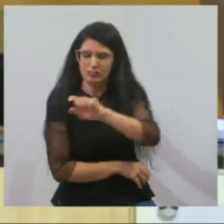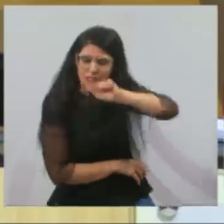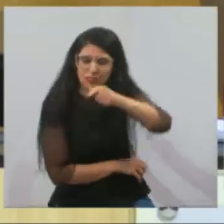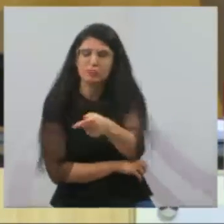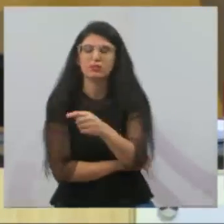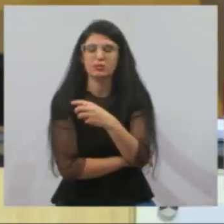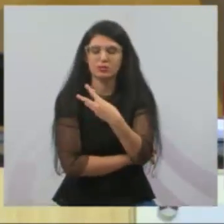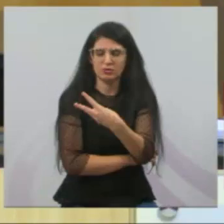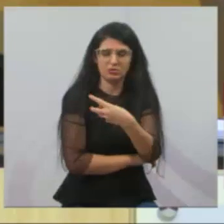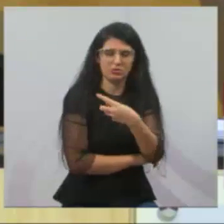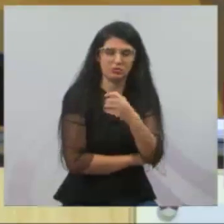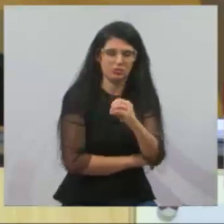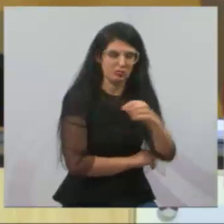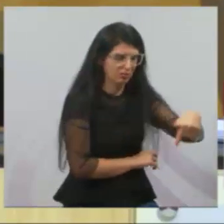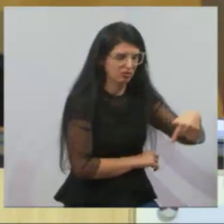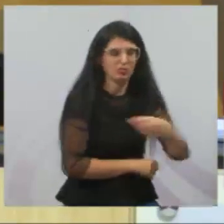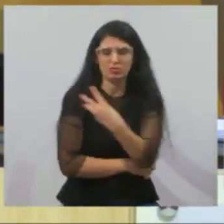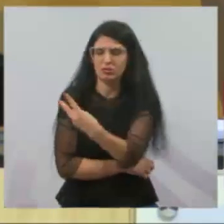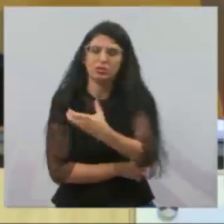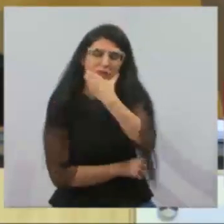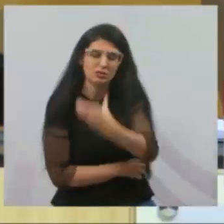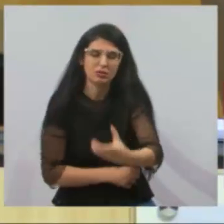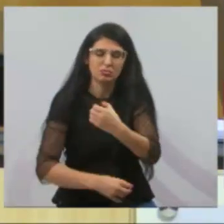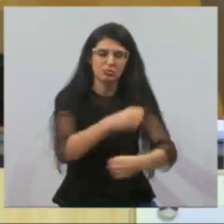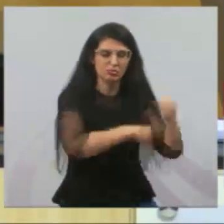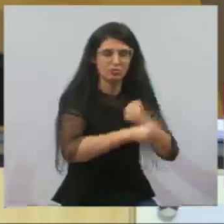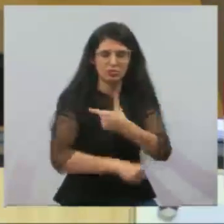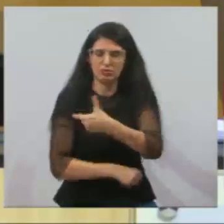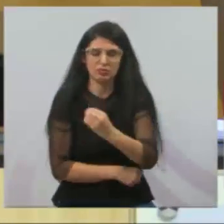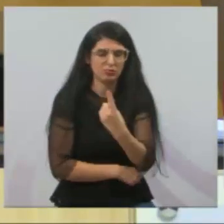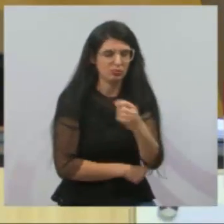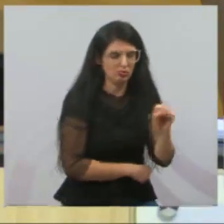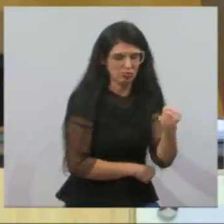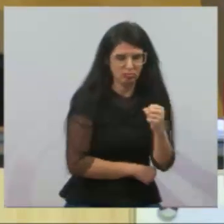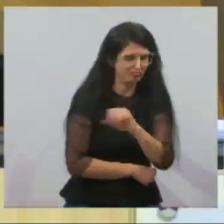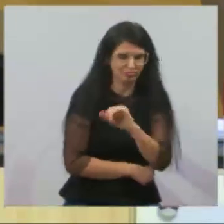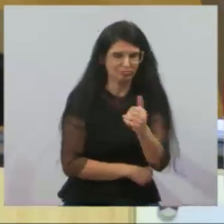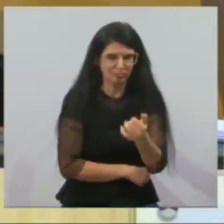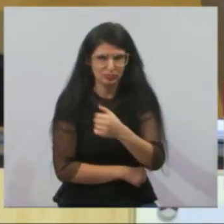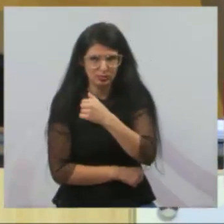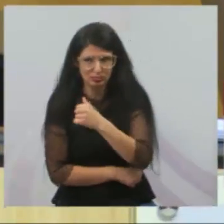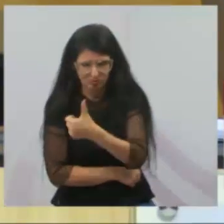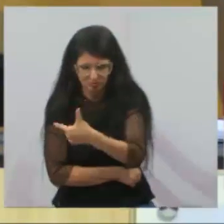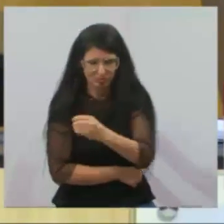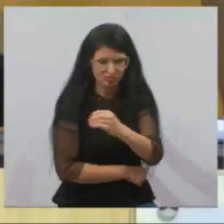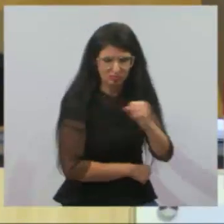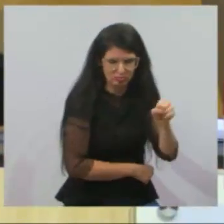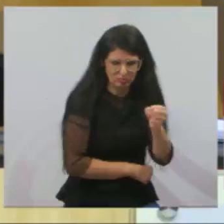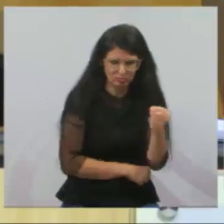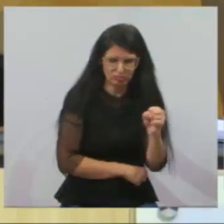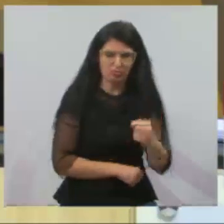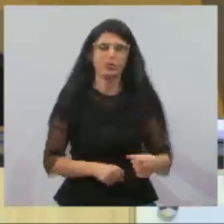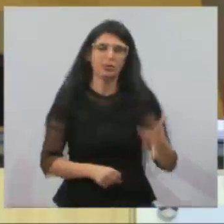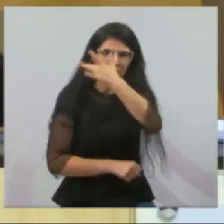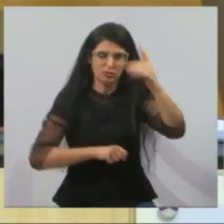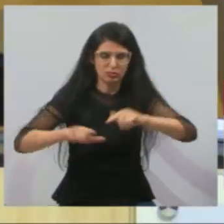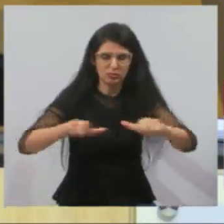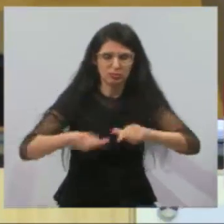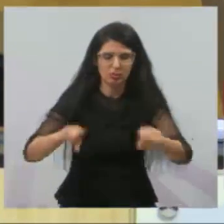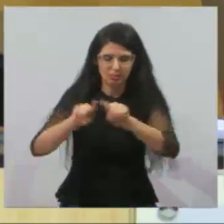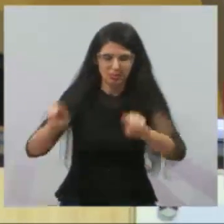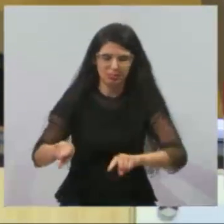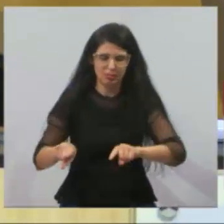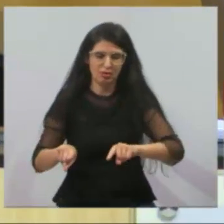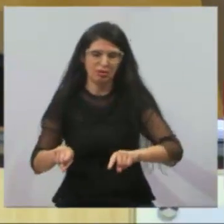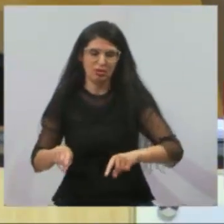5.307, de 3 de dezembro de 2008, que institui o plano de custeio do regime de previdência social dos servidores públicos